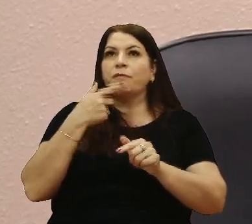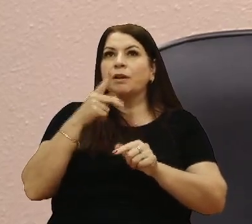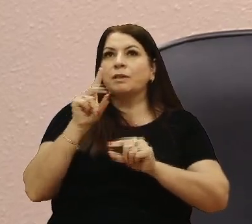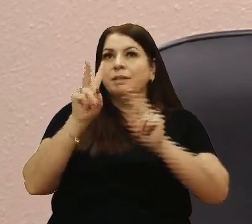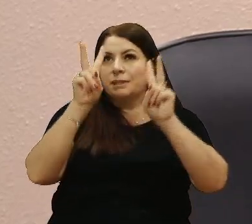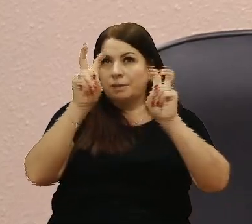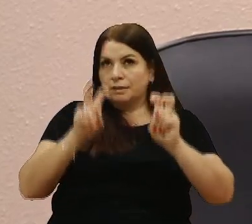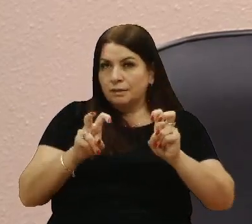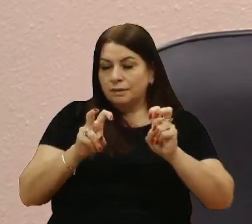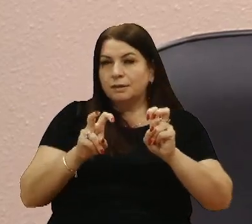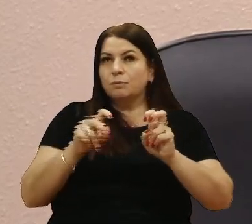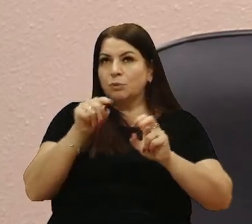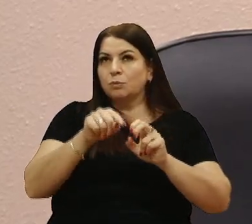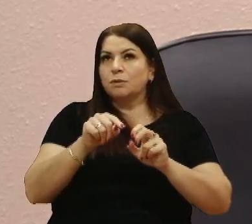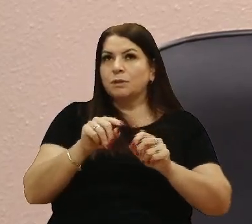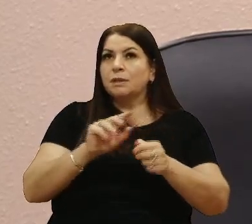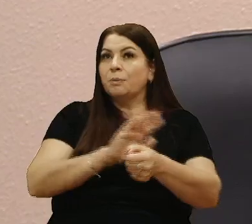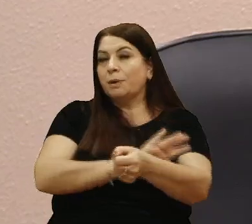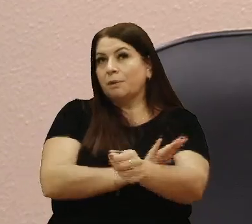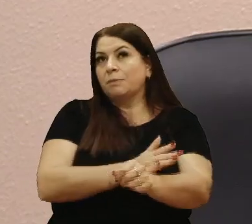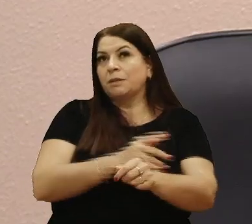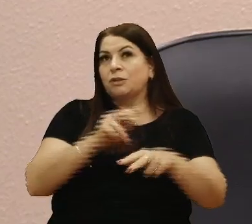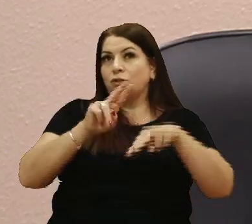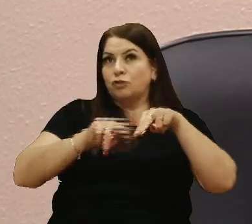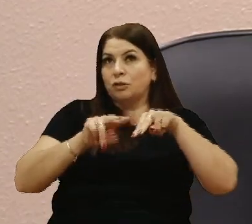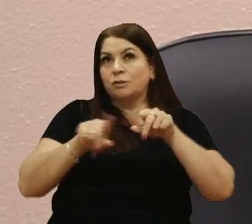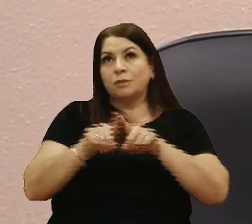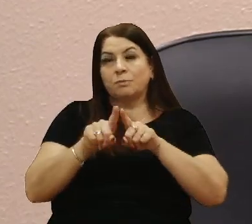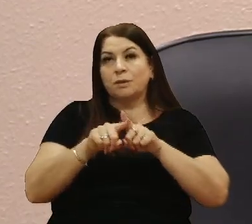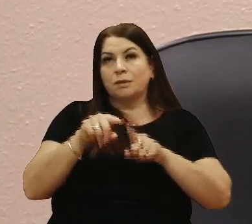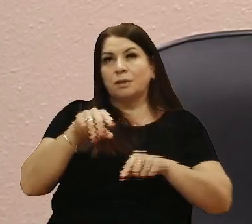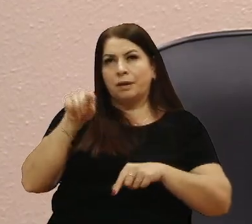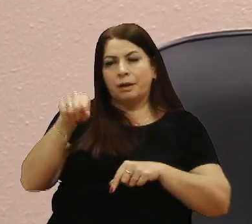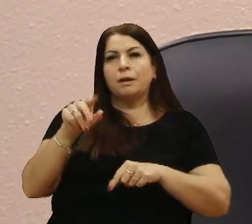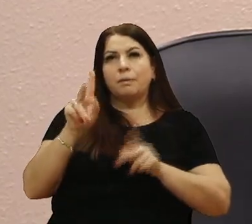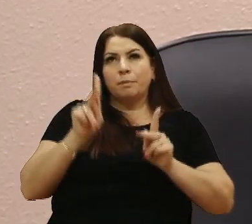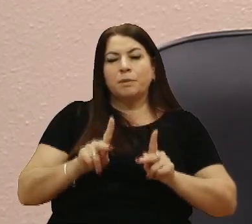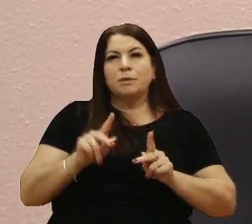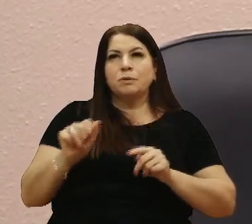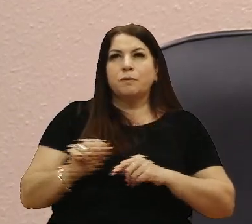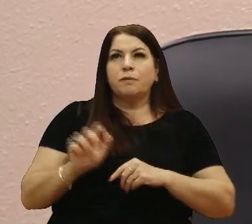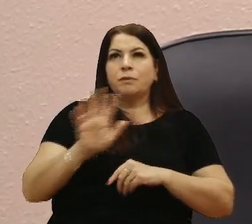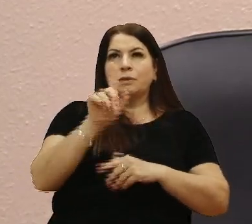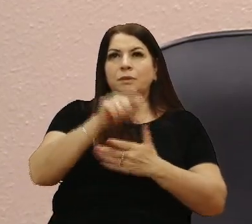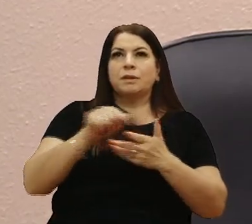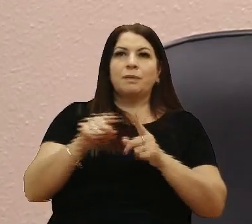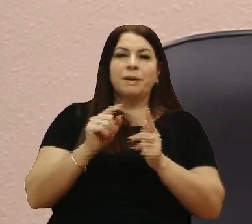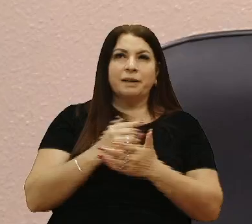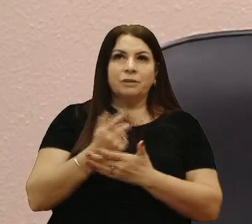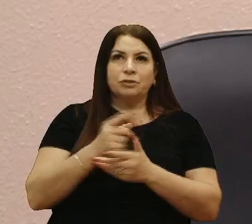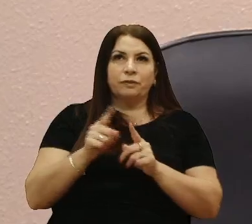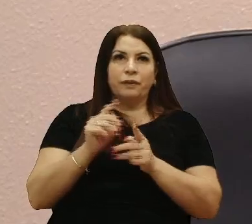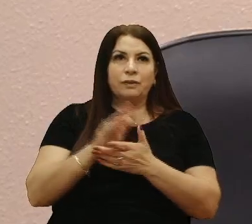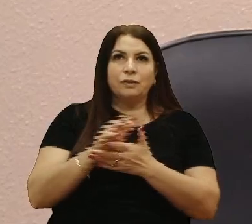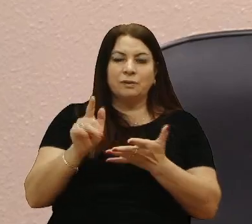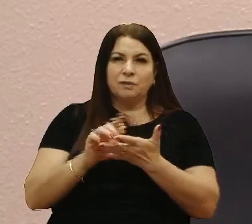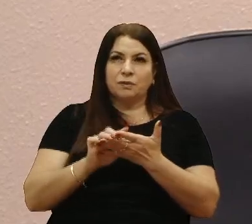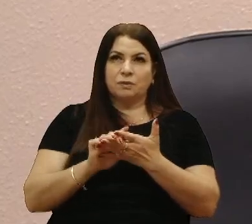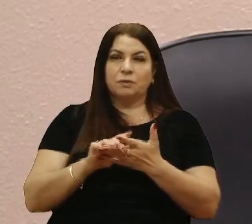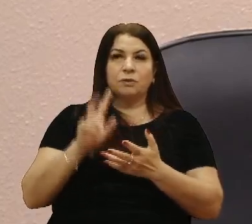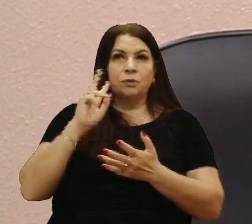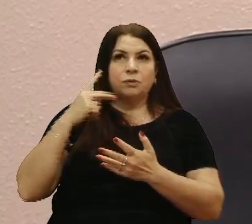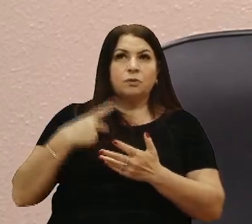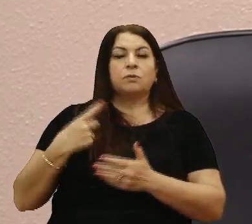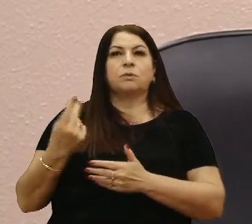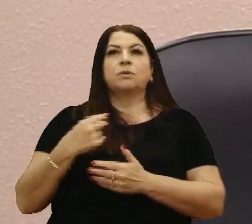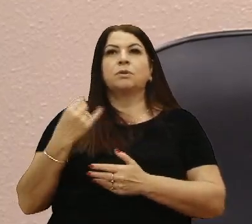desses temas, né, um deles a questão racial, a questão de gênero. Então, a Michele é uma camarada valorosa que, com certeza, tem esse reconhecimento de